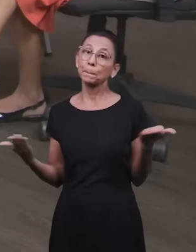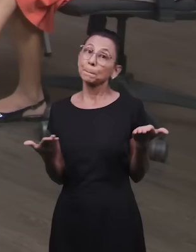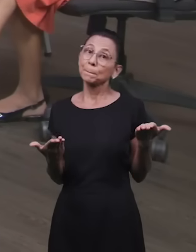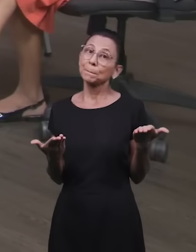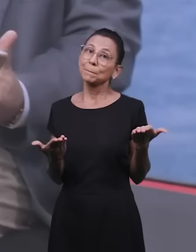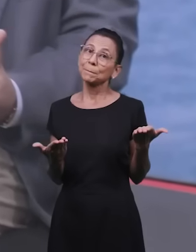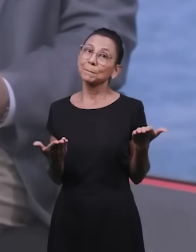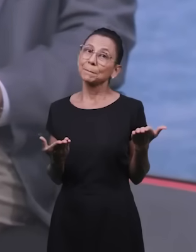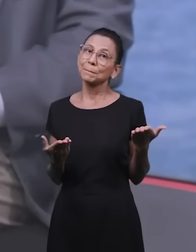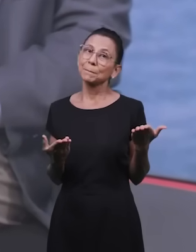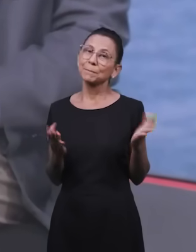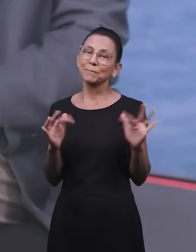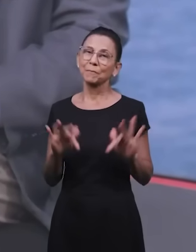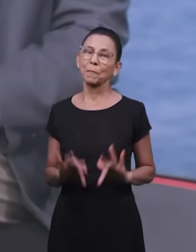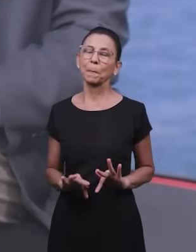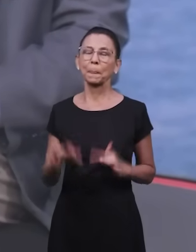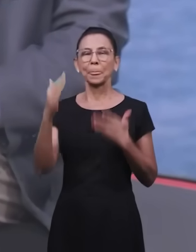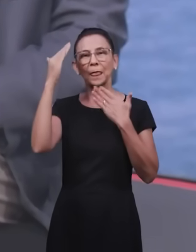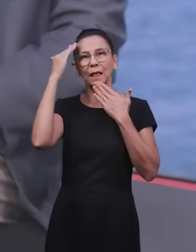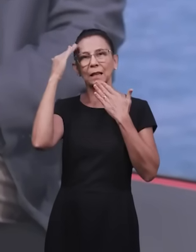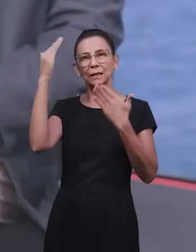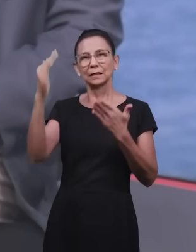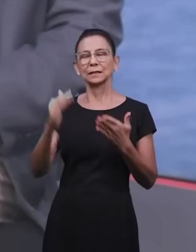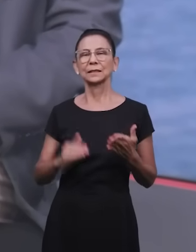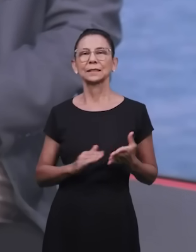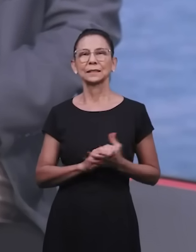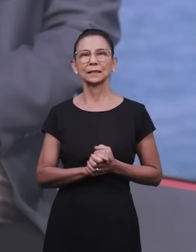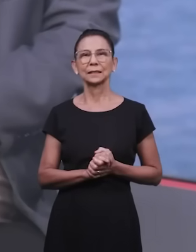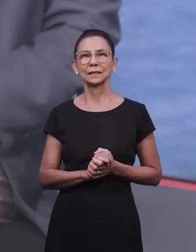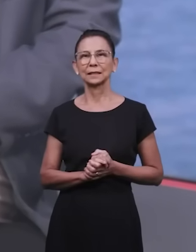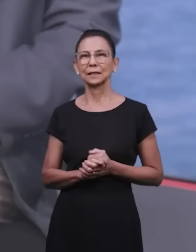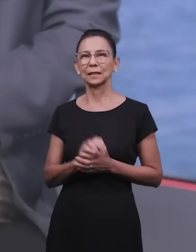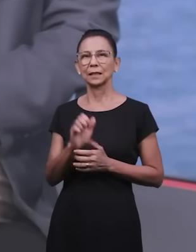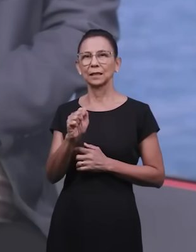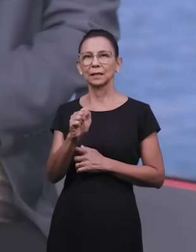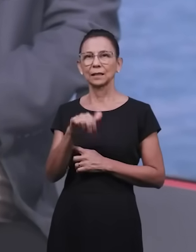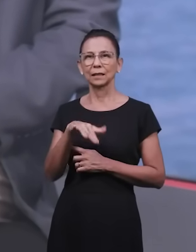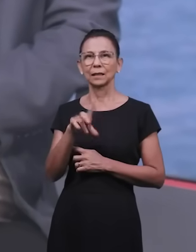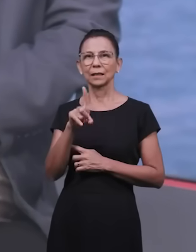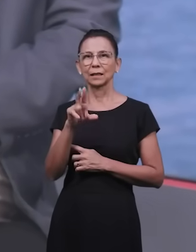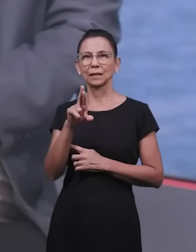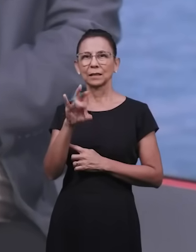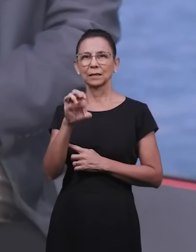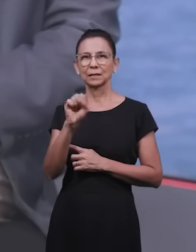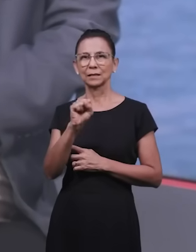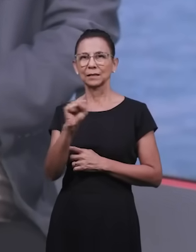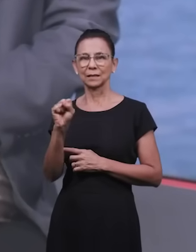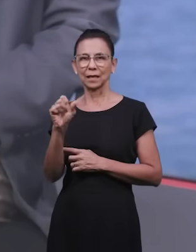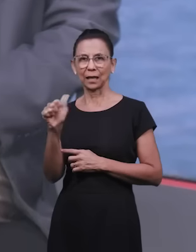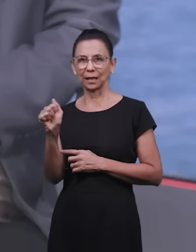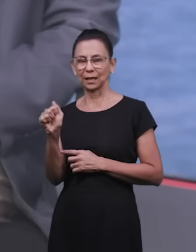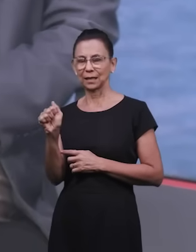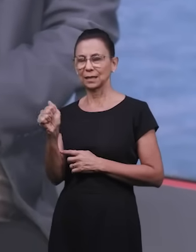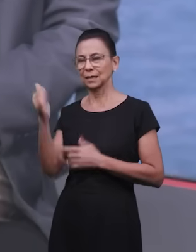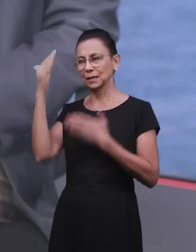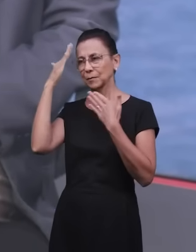então ao final. Primeiro eu quero agradecer a Andressa por estar aqui, pelo seu tempo, por trazer